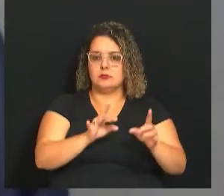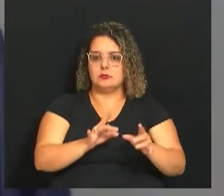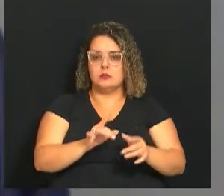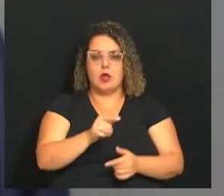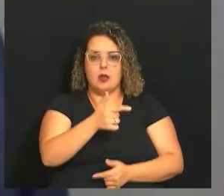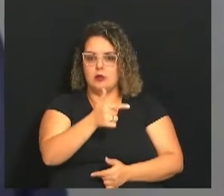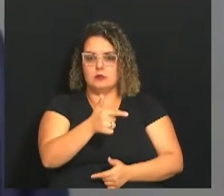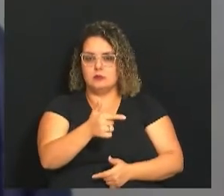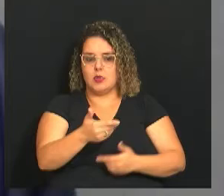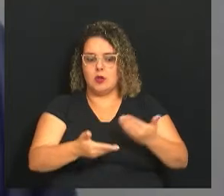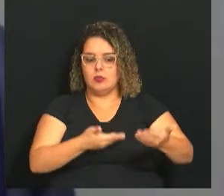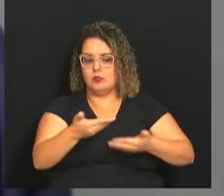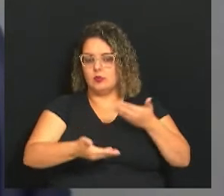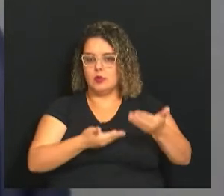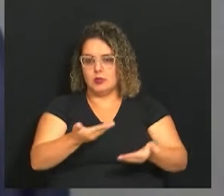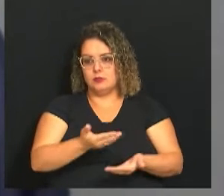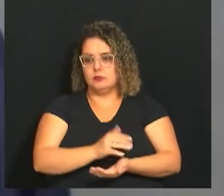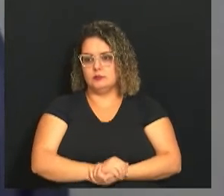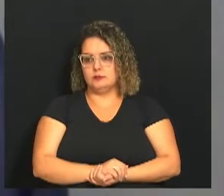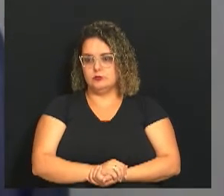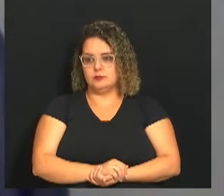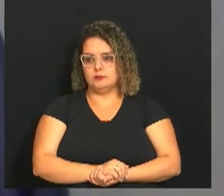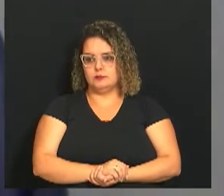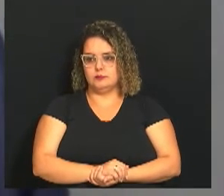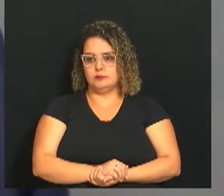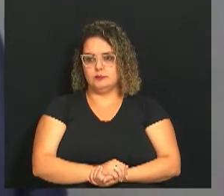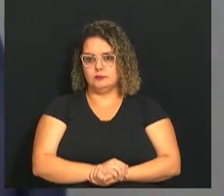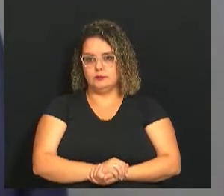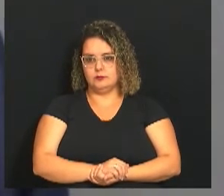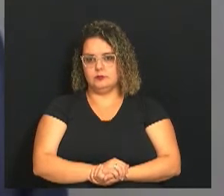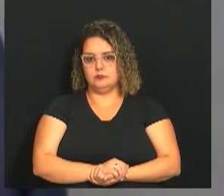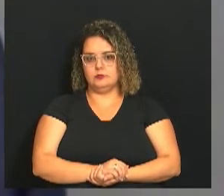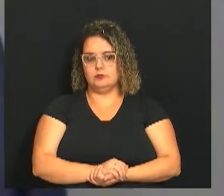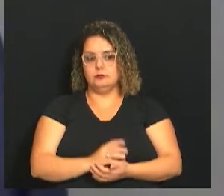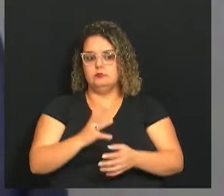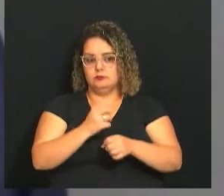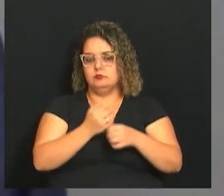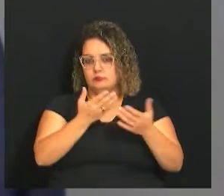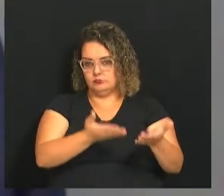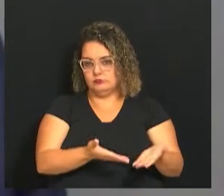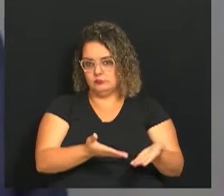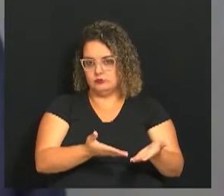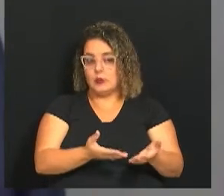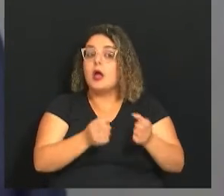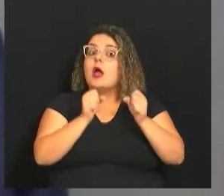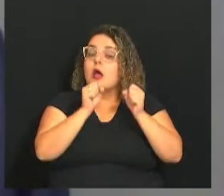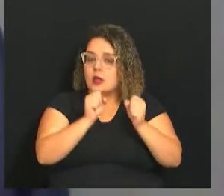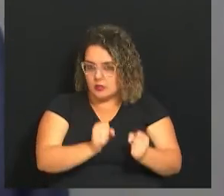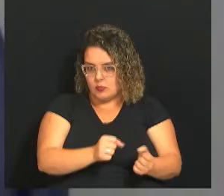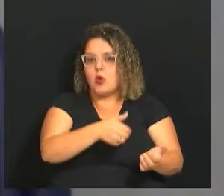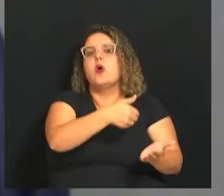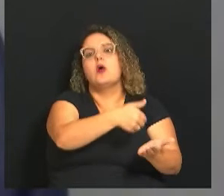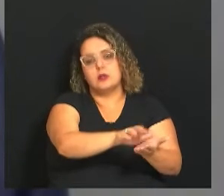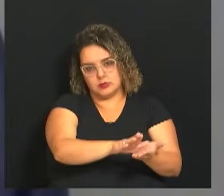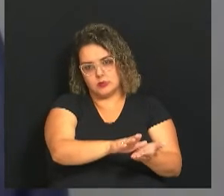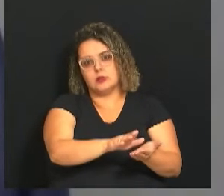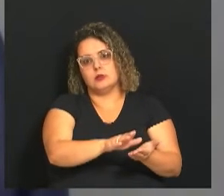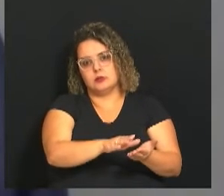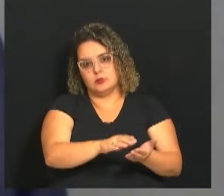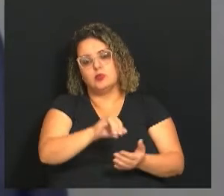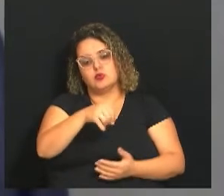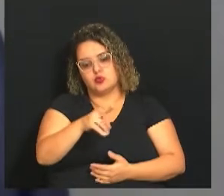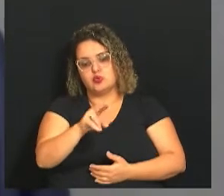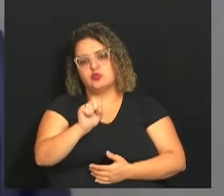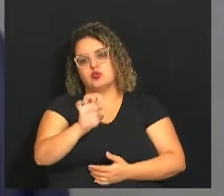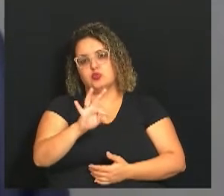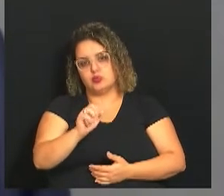tratamento que o alcoolismo merece. Esse, sim, pode ser demitido por justa causa, porque aí, sim, mostra ser